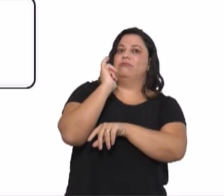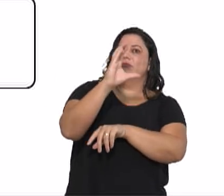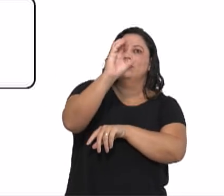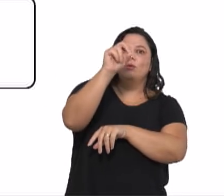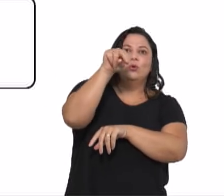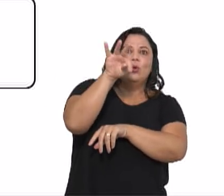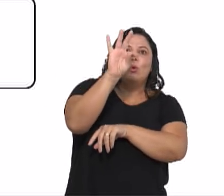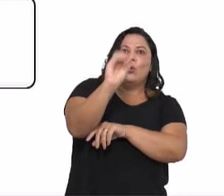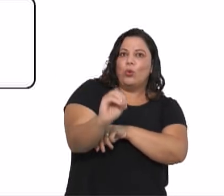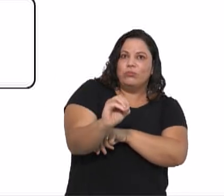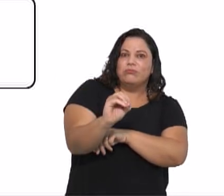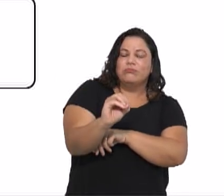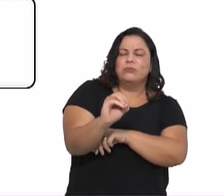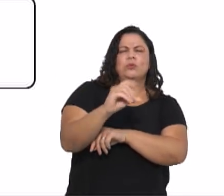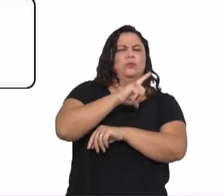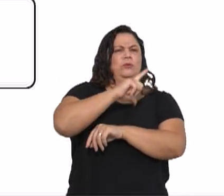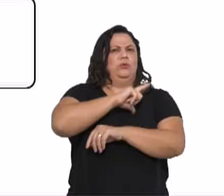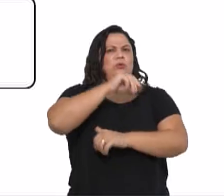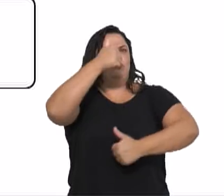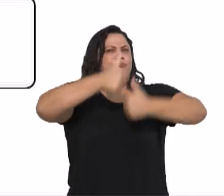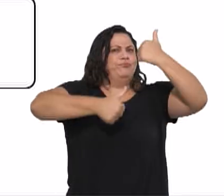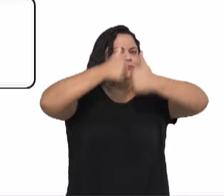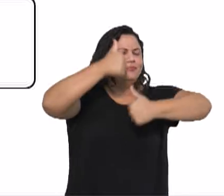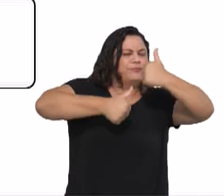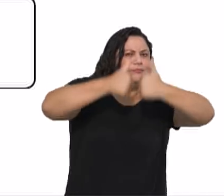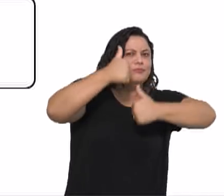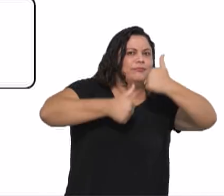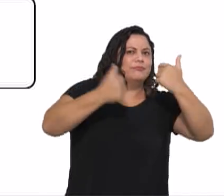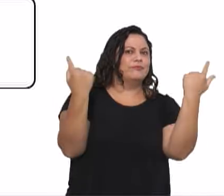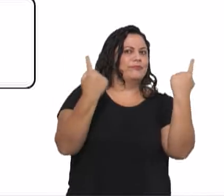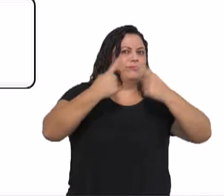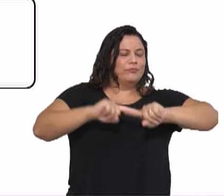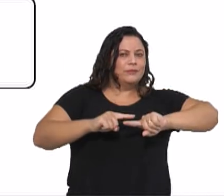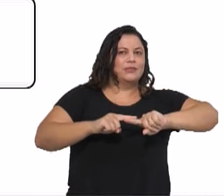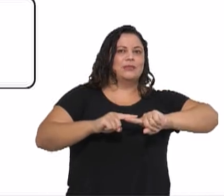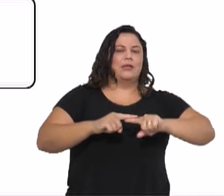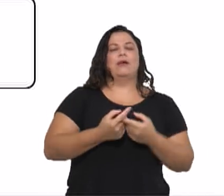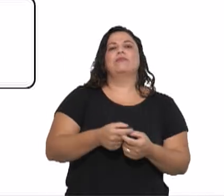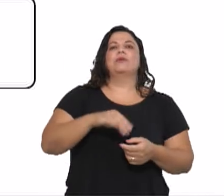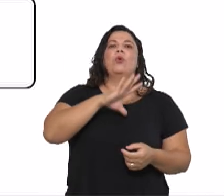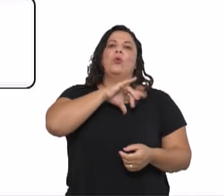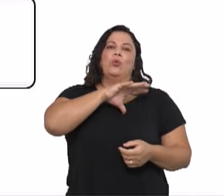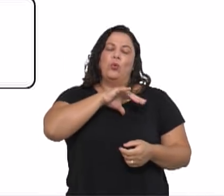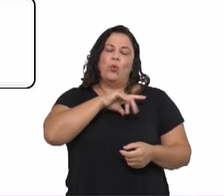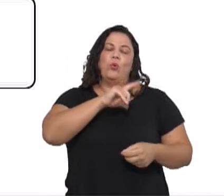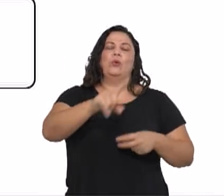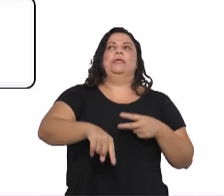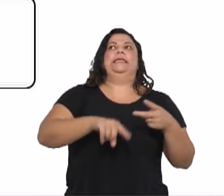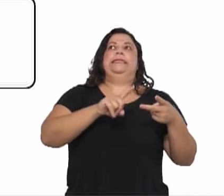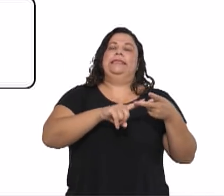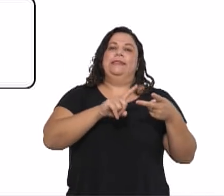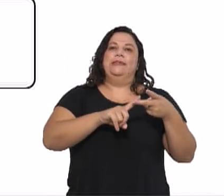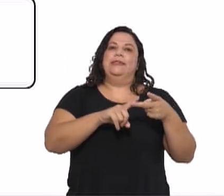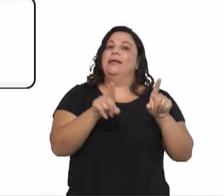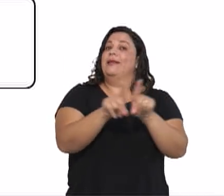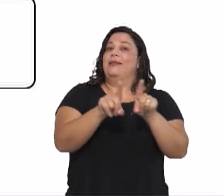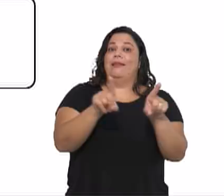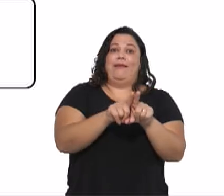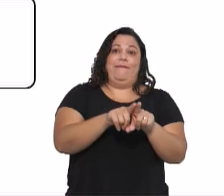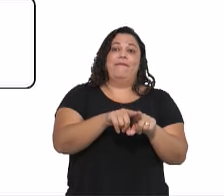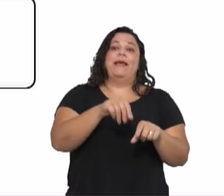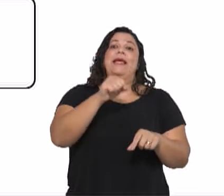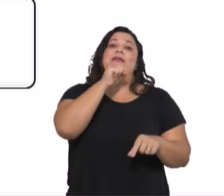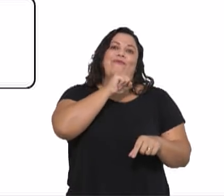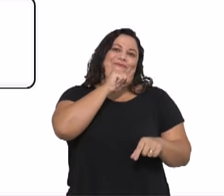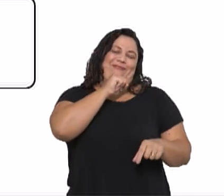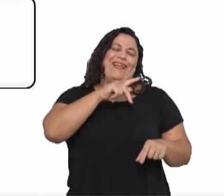onde havia uma partida de futebol do Corinthians e do antigo Palmeiras, né, quando ele